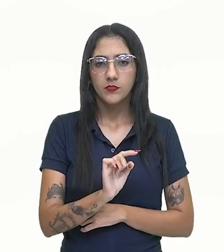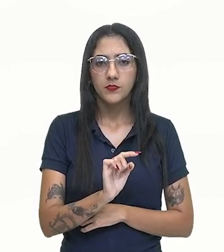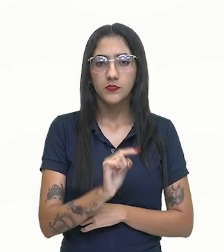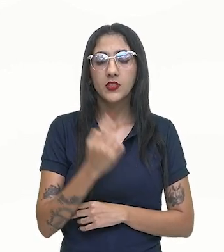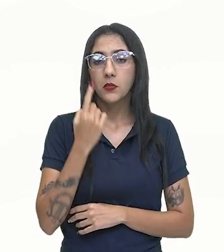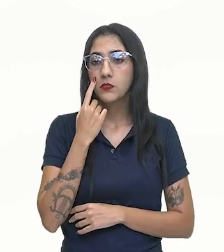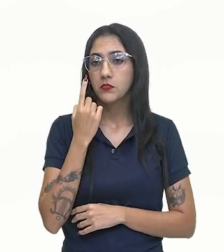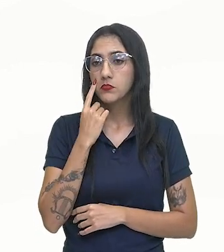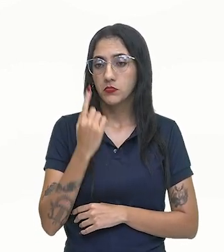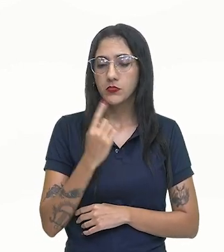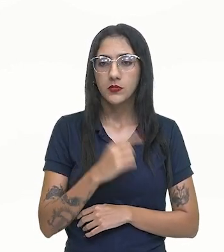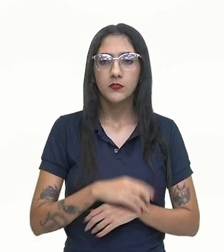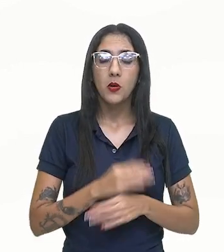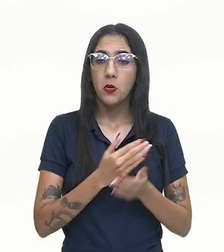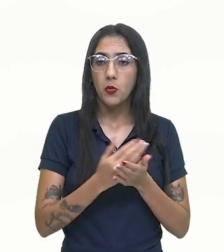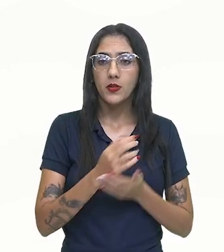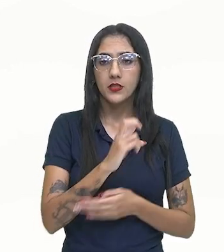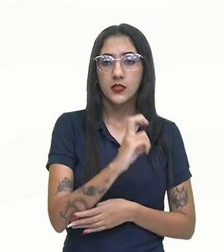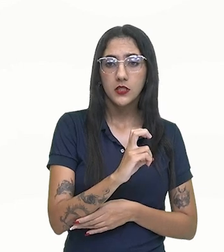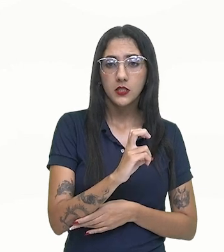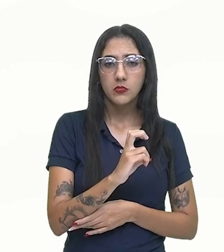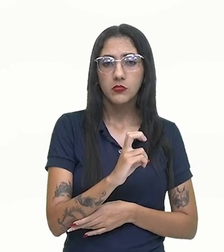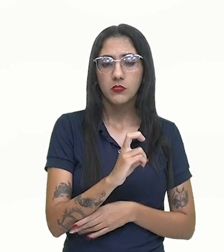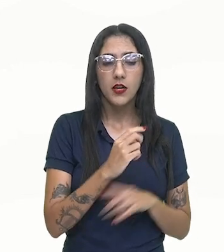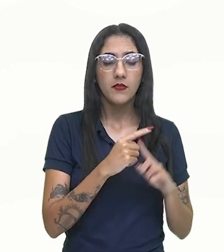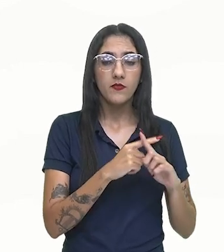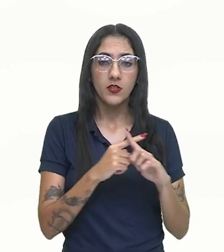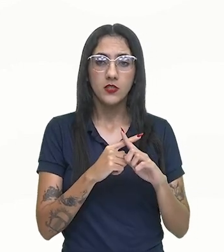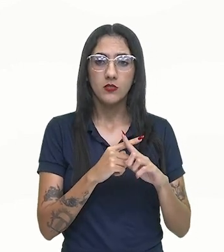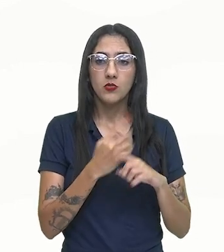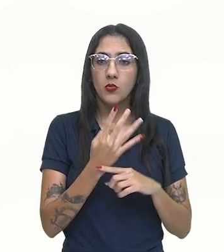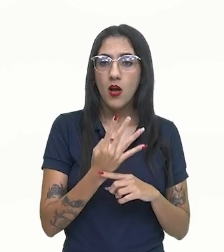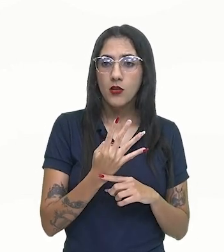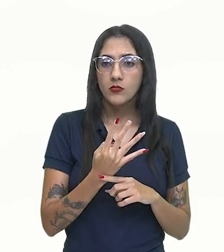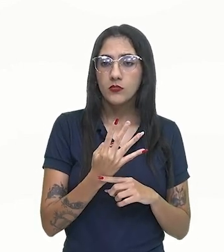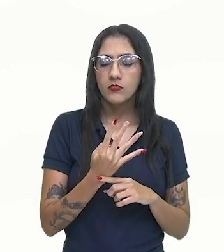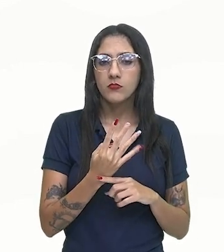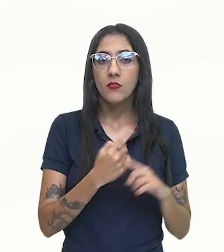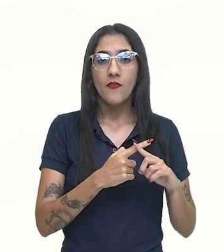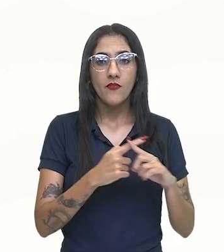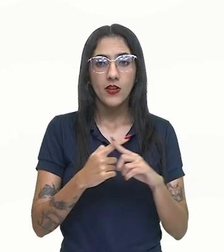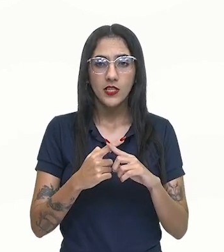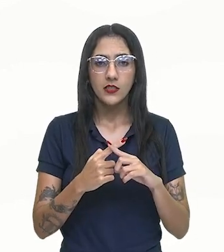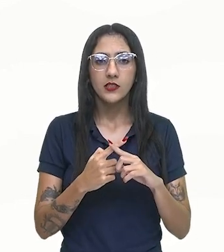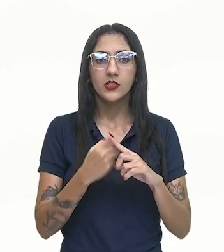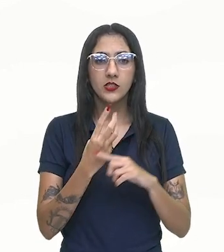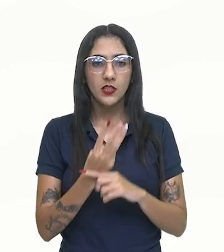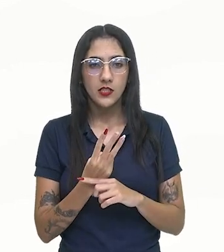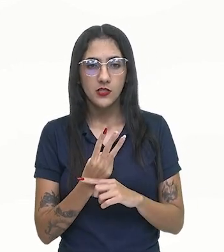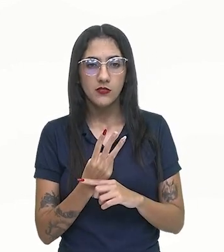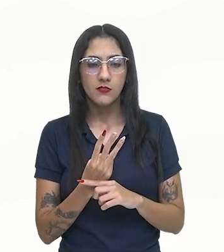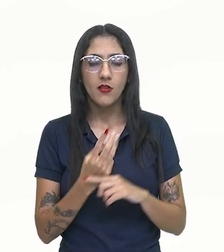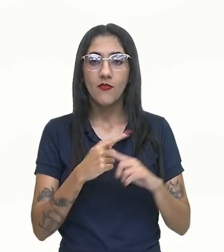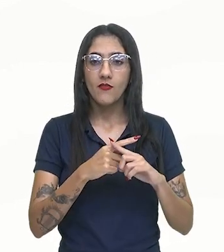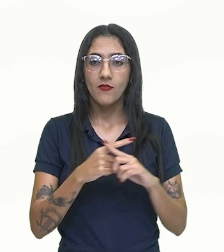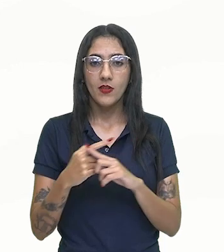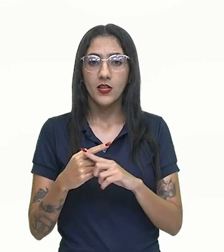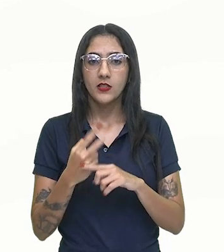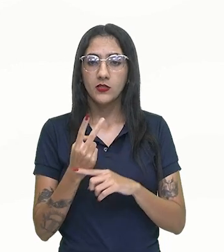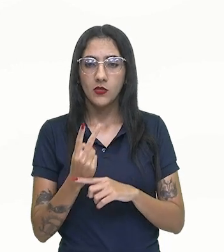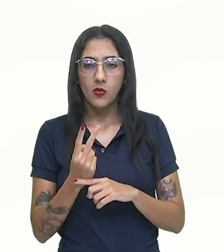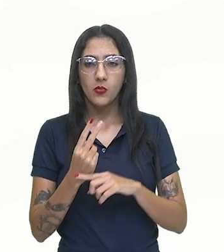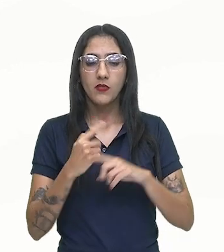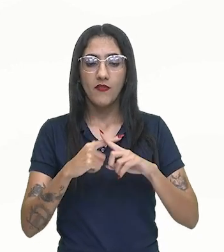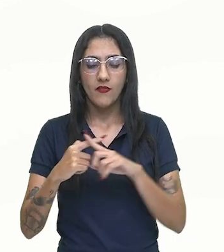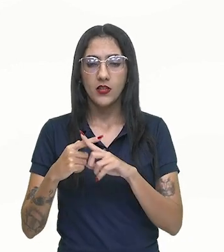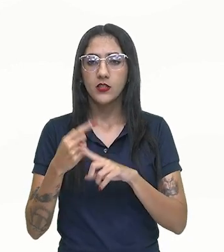gente começa pelo 5, multiplica com o antecessor dele, que é o 4, multiplica pelo antecessor do 4, que é 3, o antecessor dele, que é o 2,